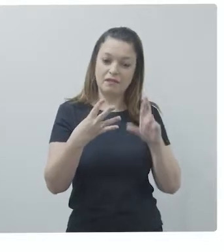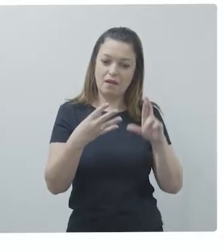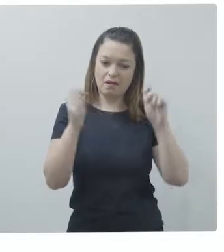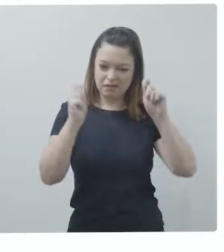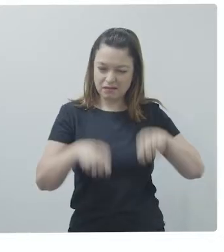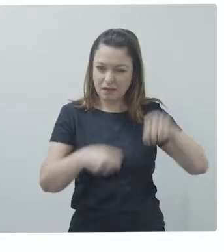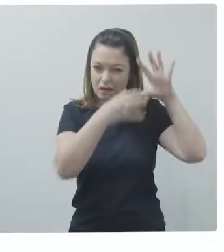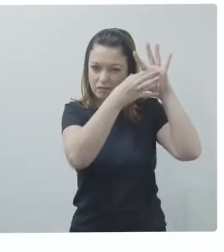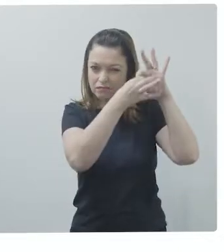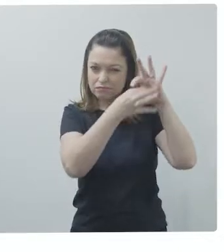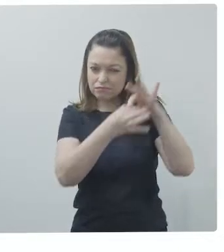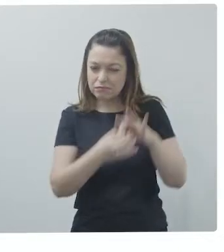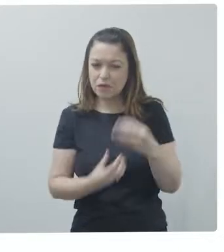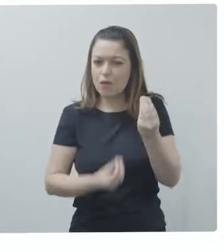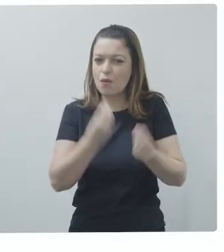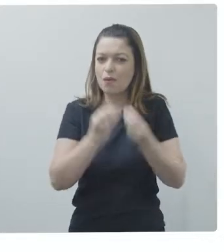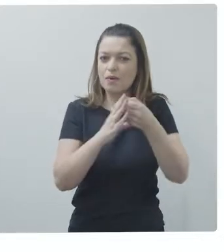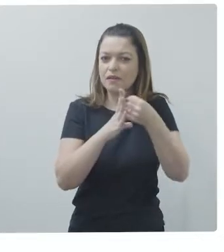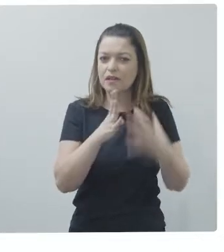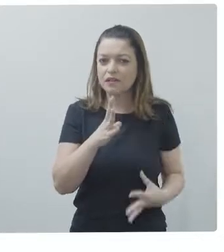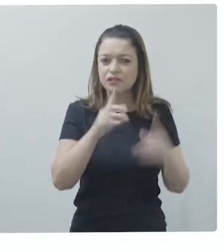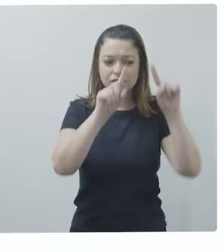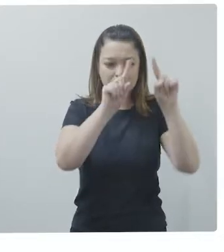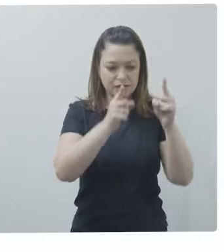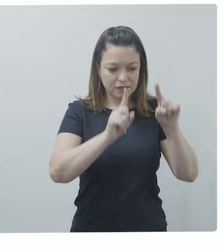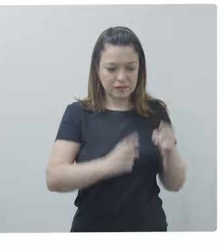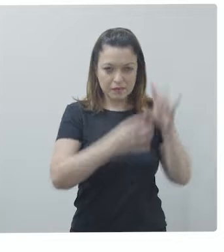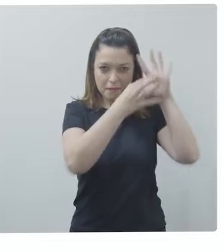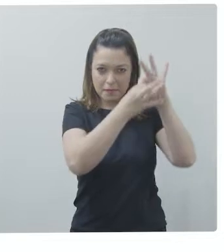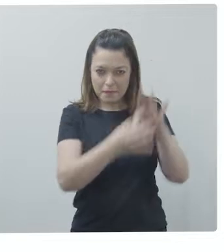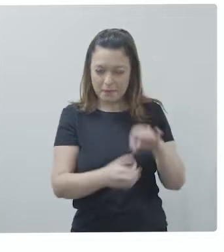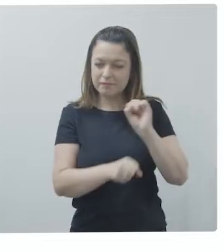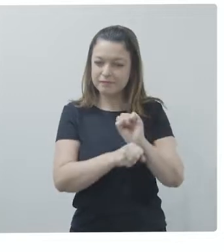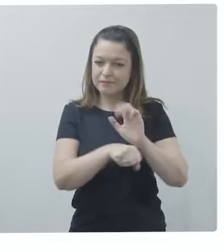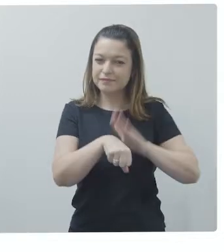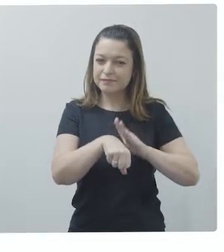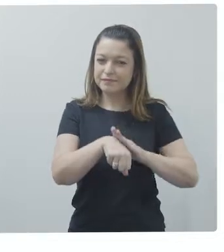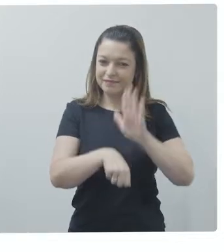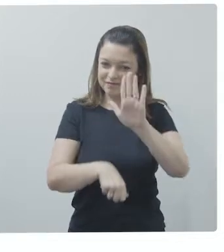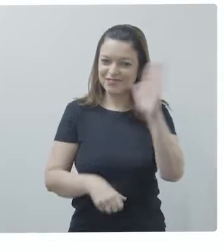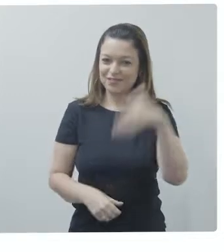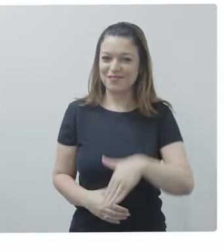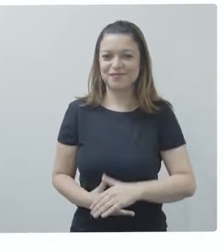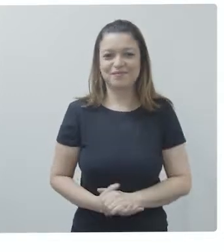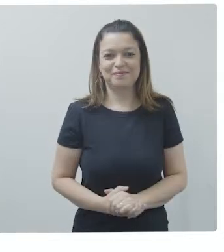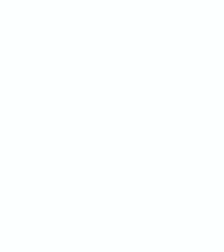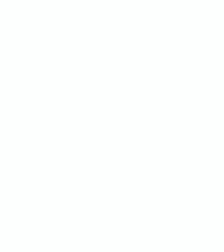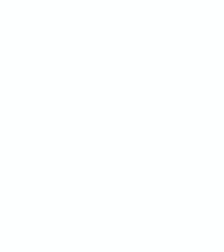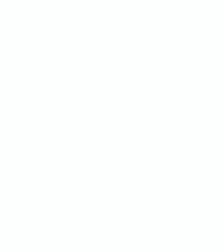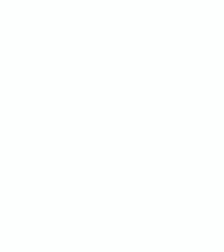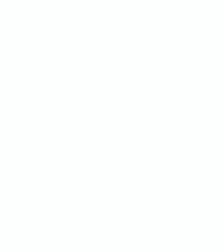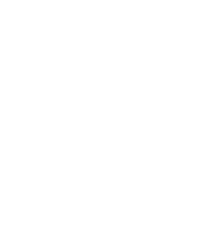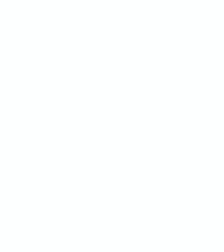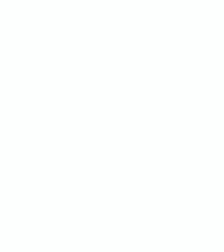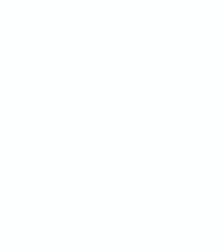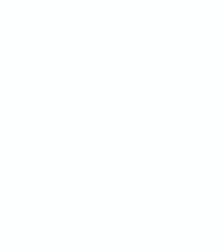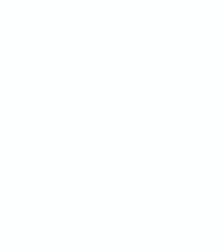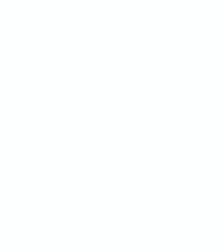ou pensar em quais poderiam ser as características desses deuses? Vou dar um tempinho para você e eu já volto.